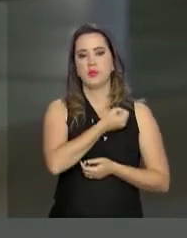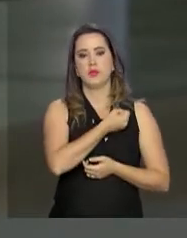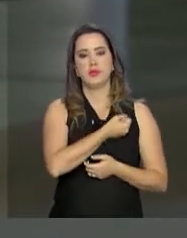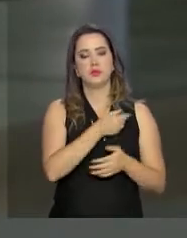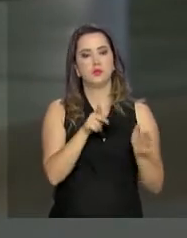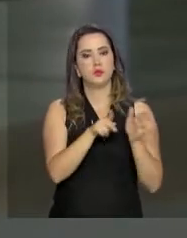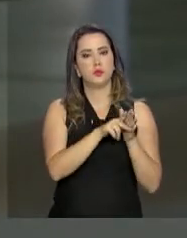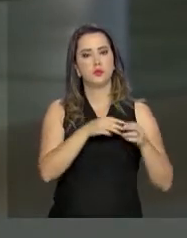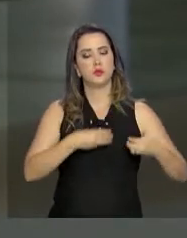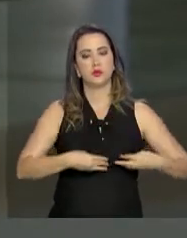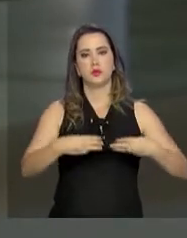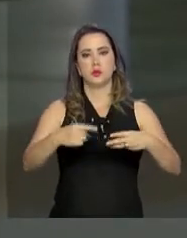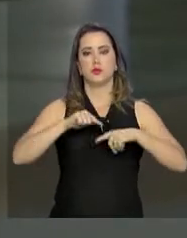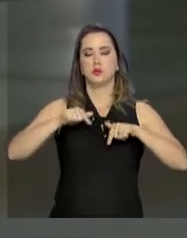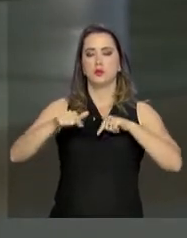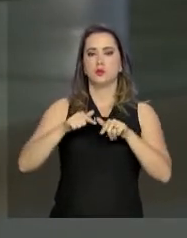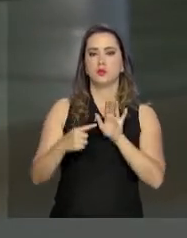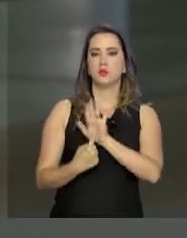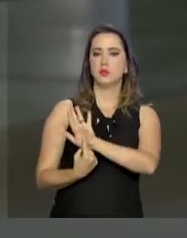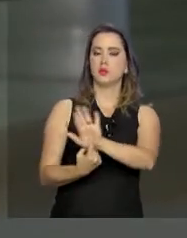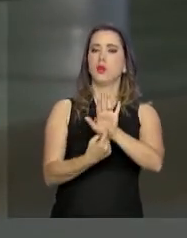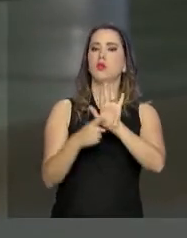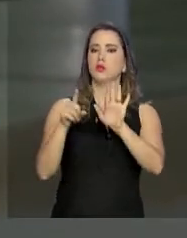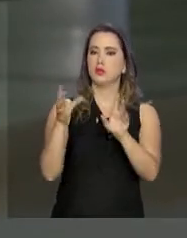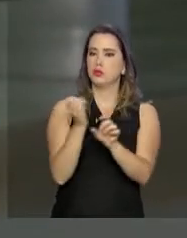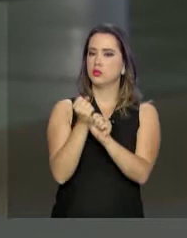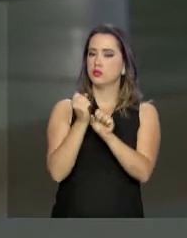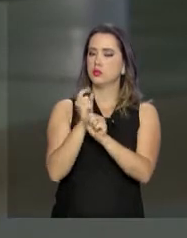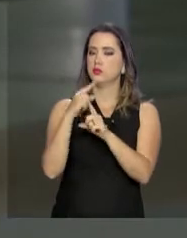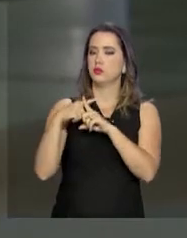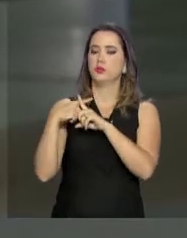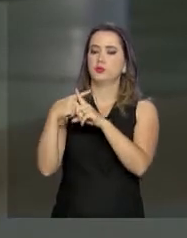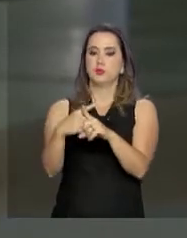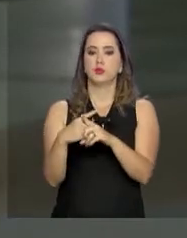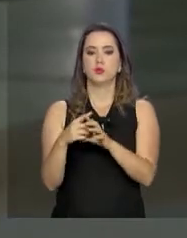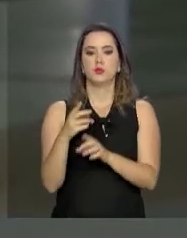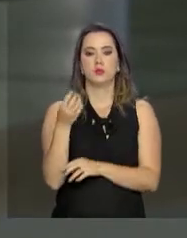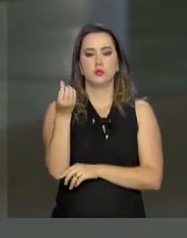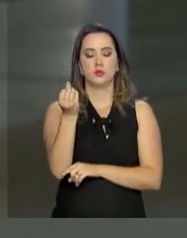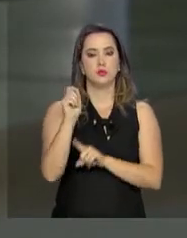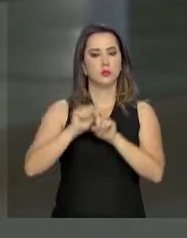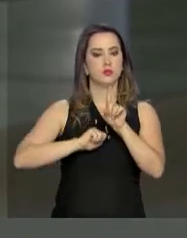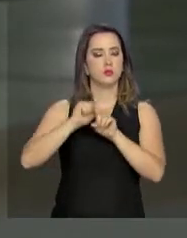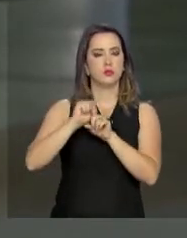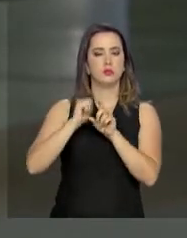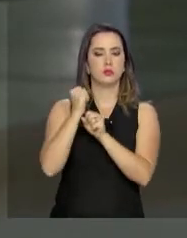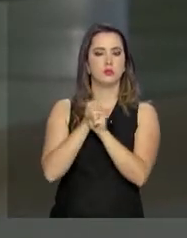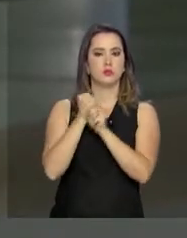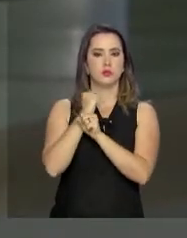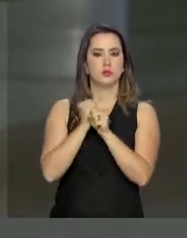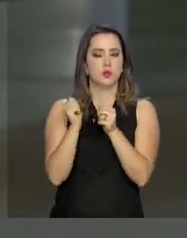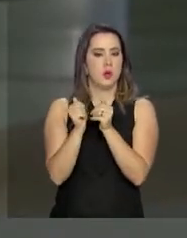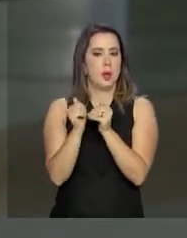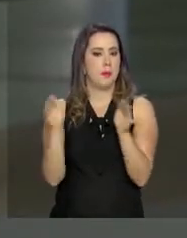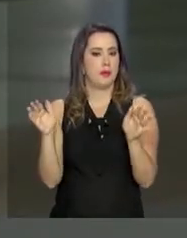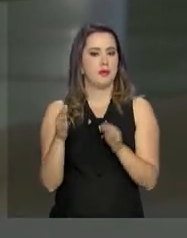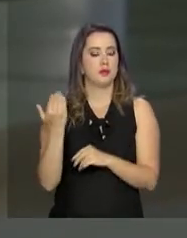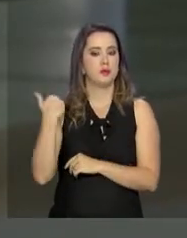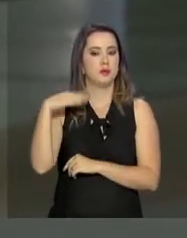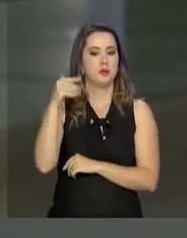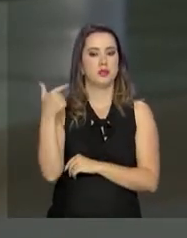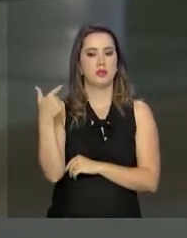ministério do trabalho indicam que o saldo é positivo no acumulado dos seis primeiros meses do ano foram abertas mais de